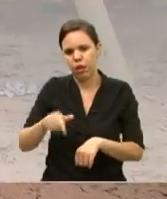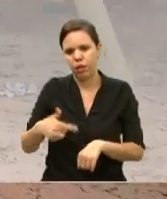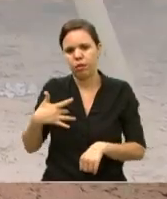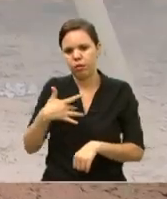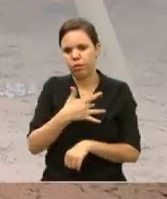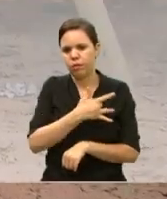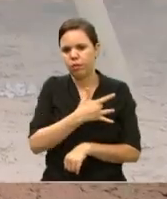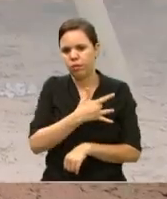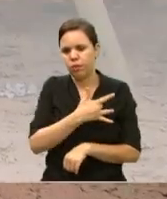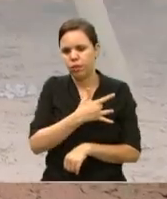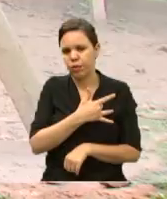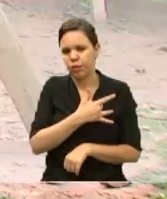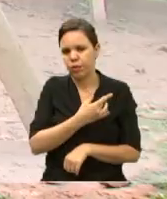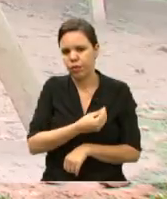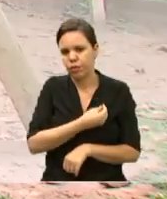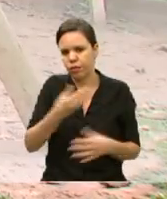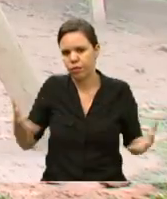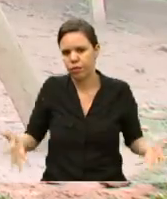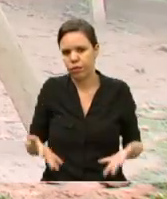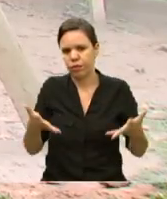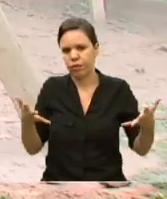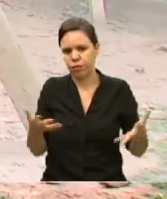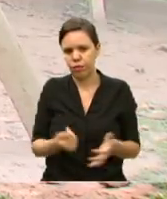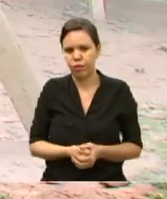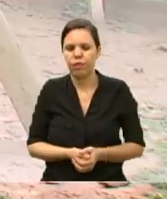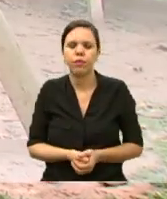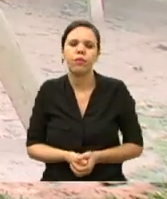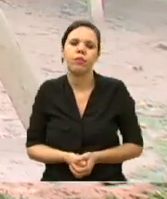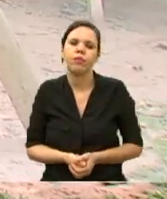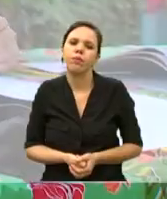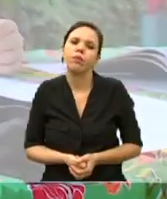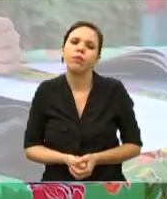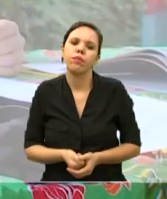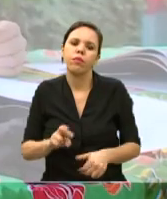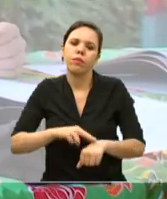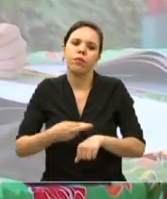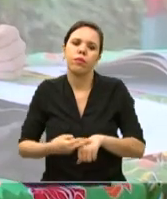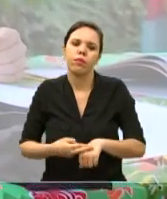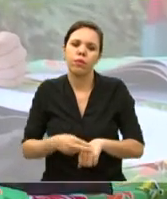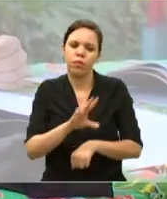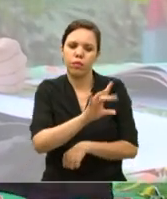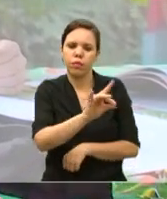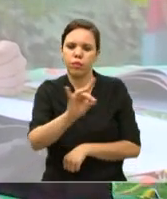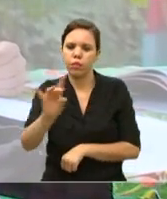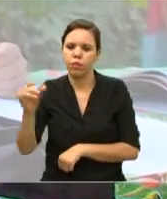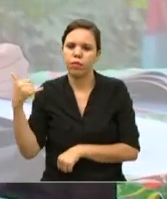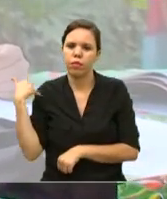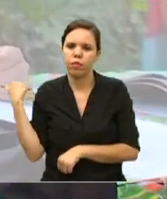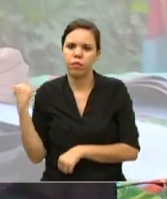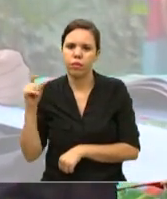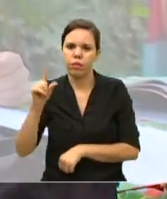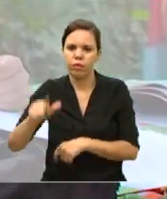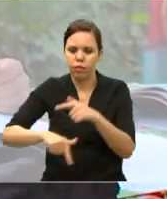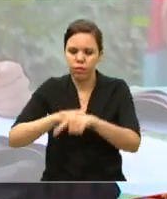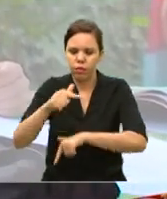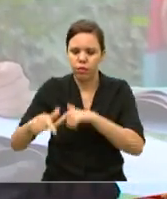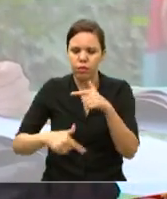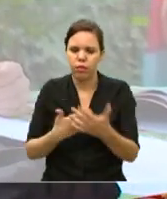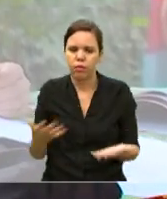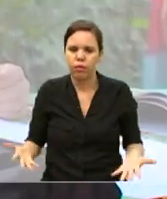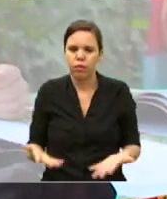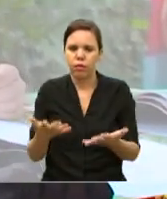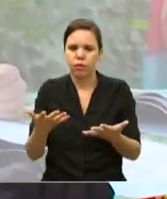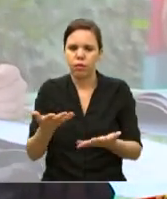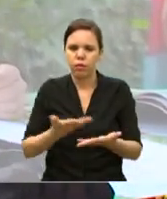ritmo é diário, né? E de acordo com cada idade no currículo, tem um ritmo antes de começar a aula, tem um